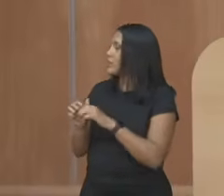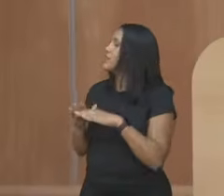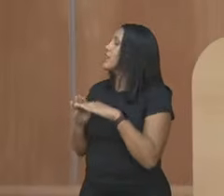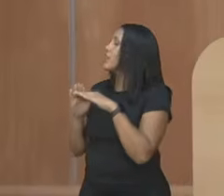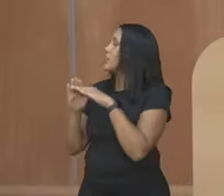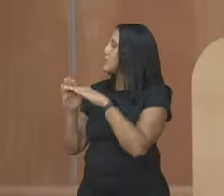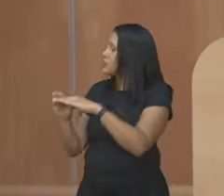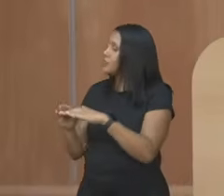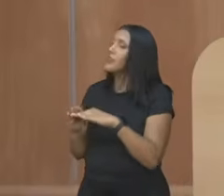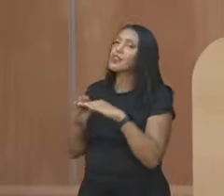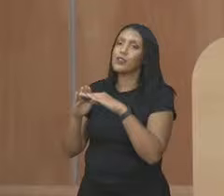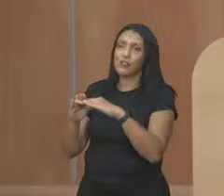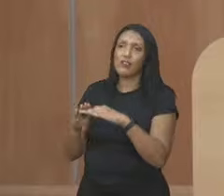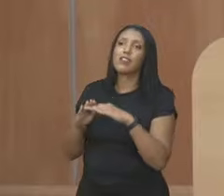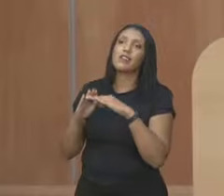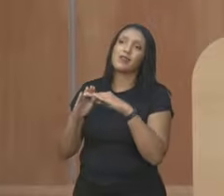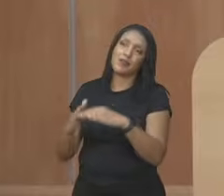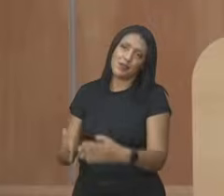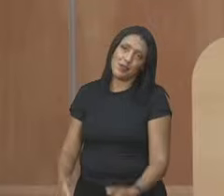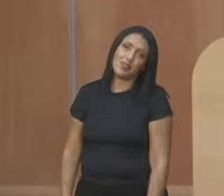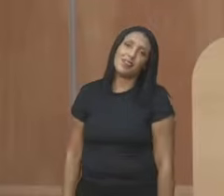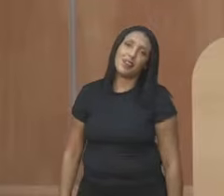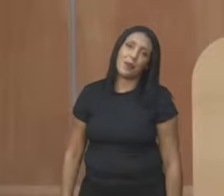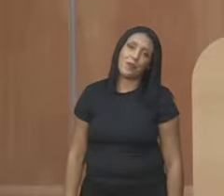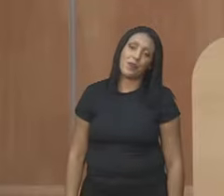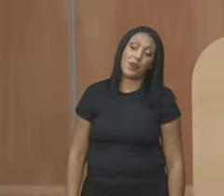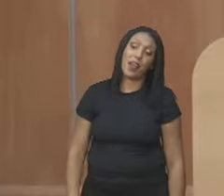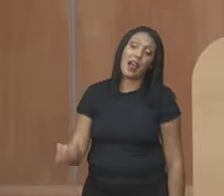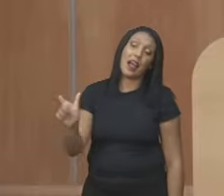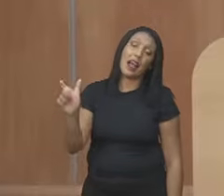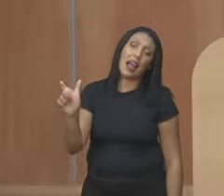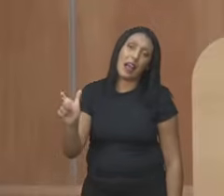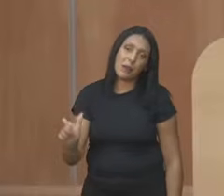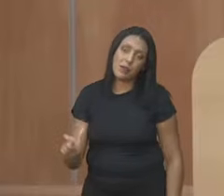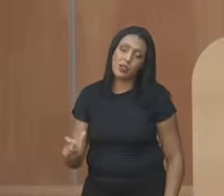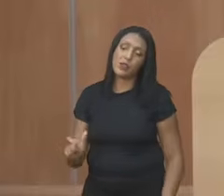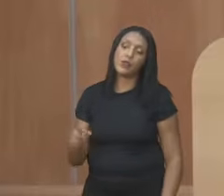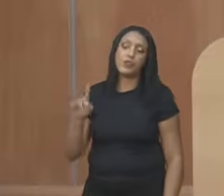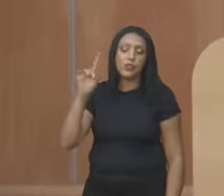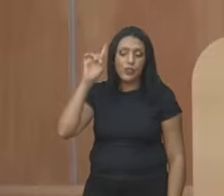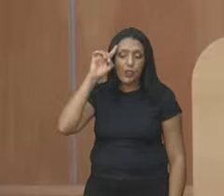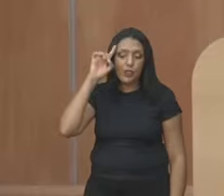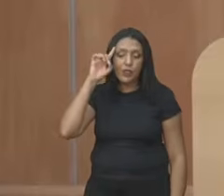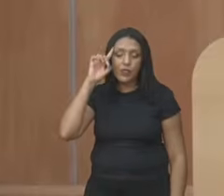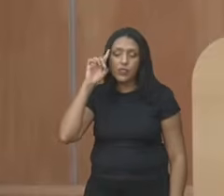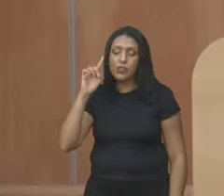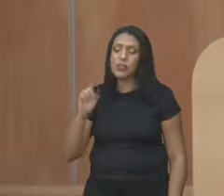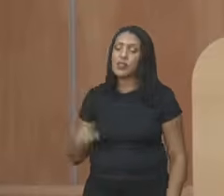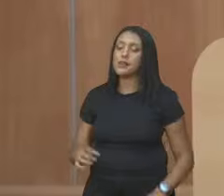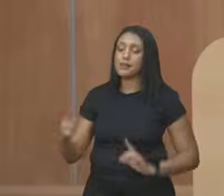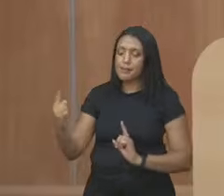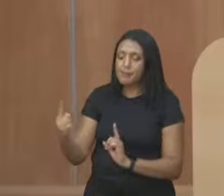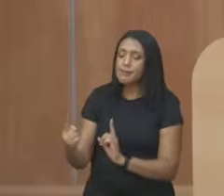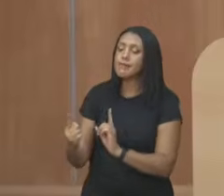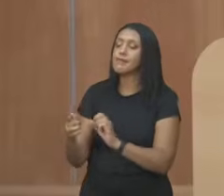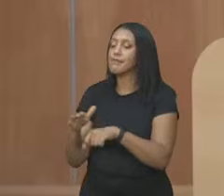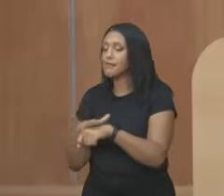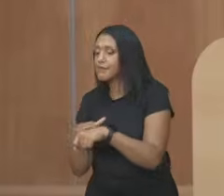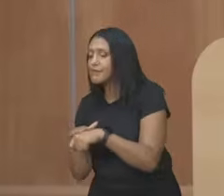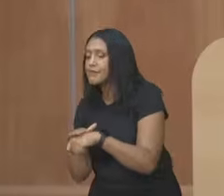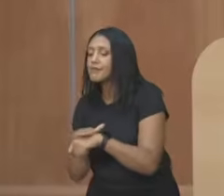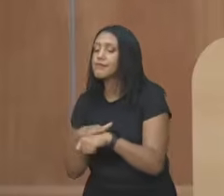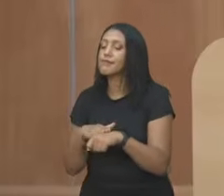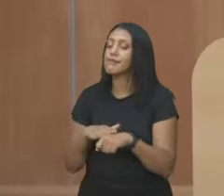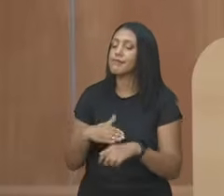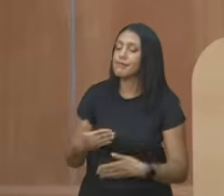né? Então, a você que está nos assistindo, nós estamos aqui defendendo um projeto que é para dar